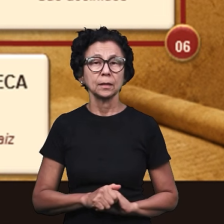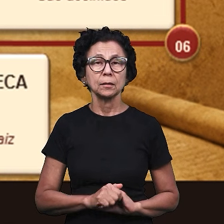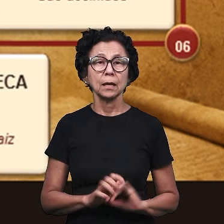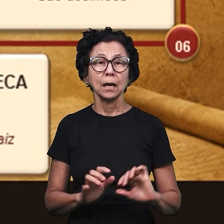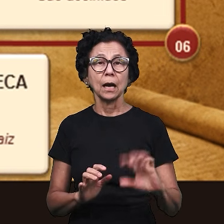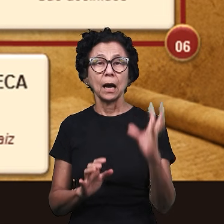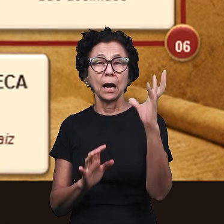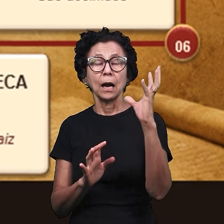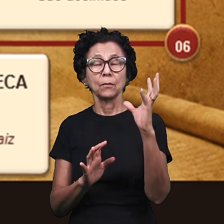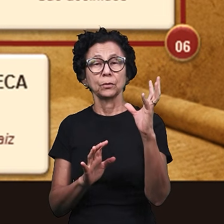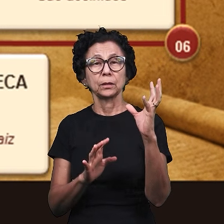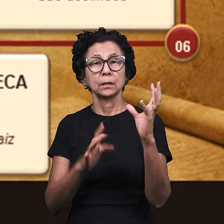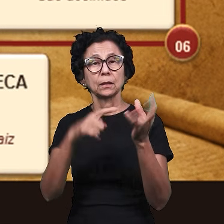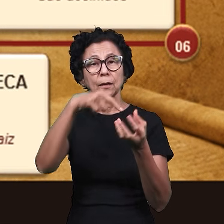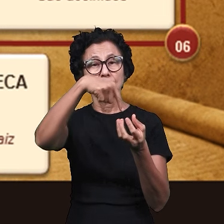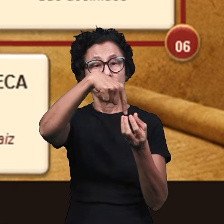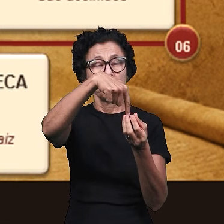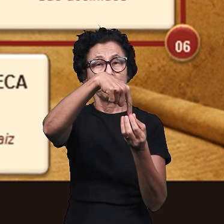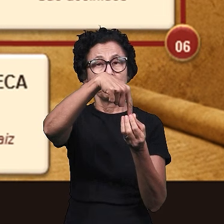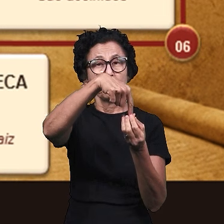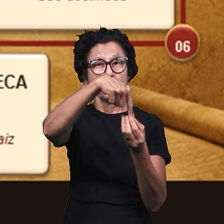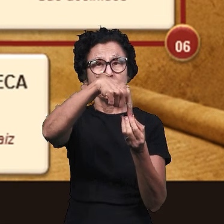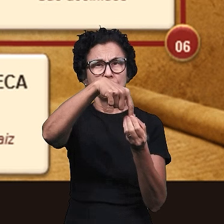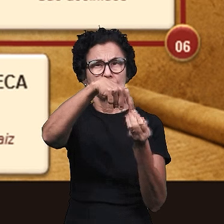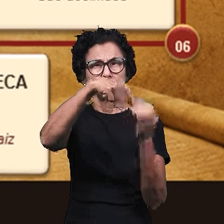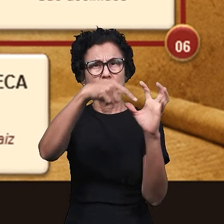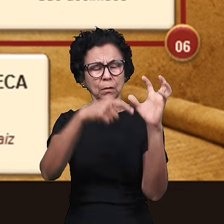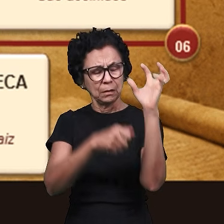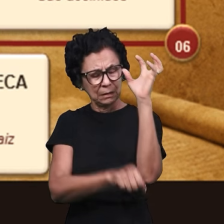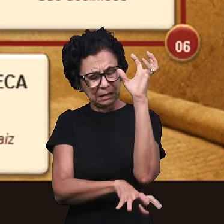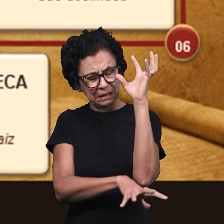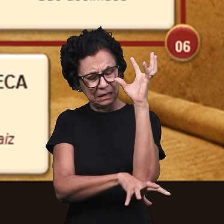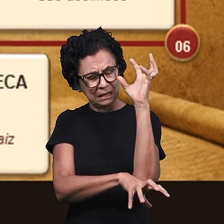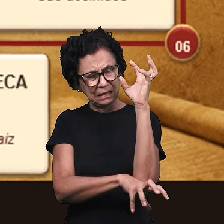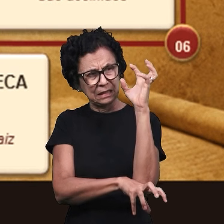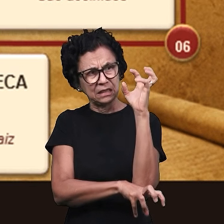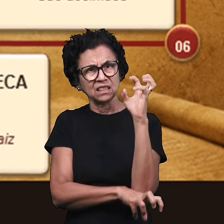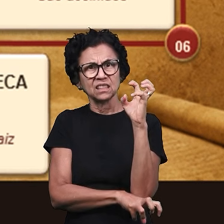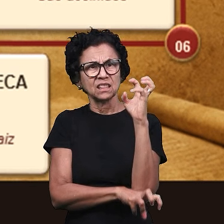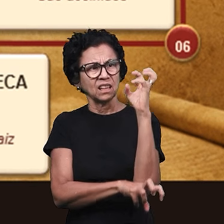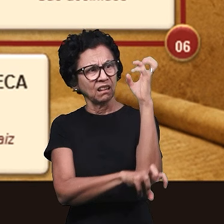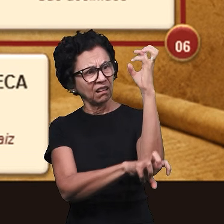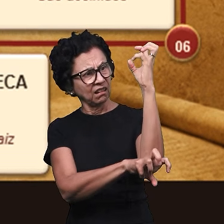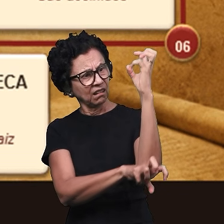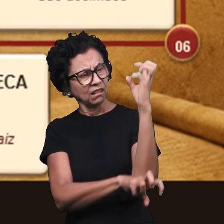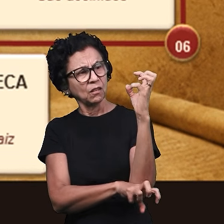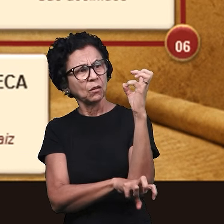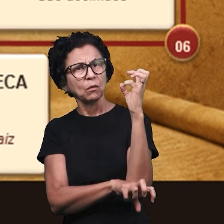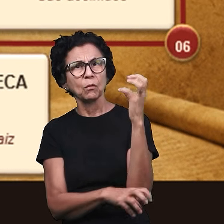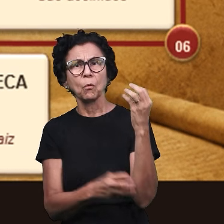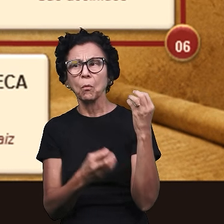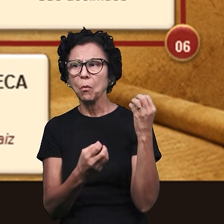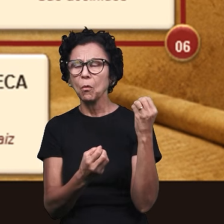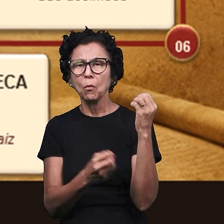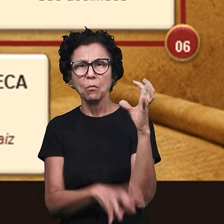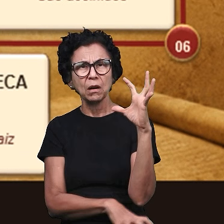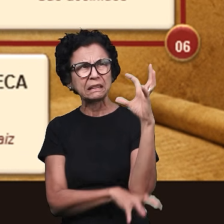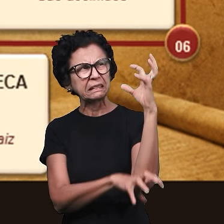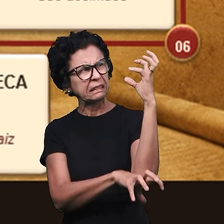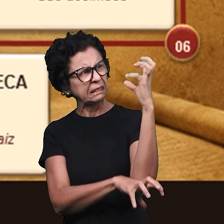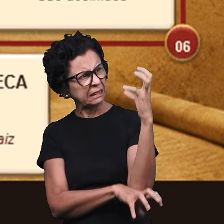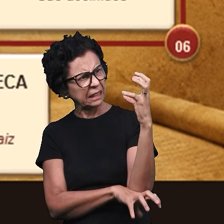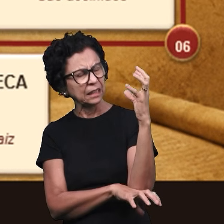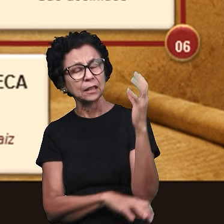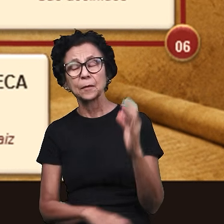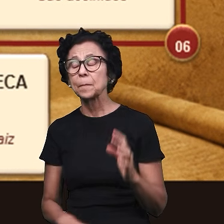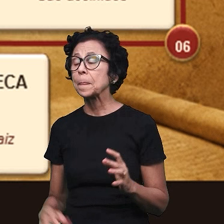a raiz. E Jesus, na sequência, Jesus ensina, porque eles ficaram admirados como ela havia secado,